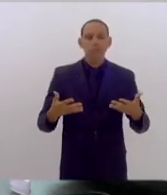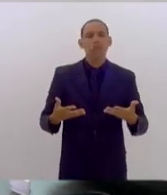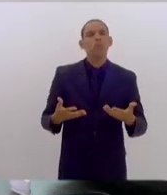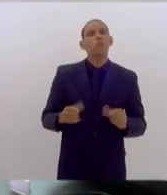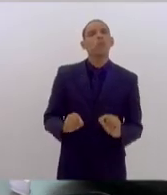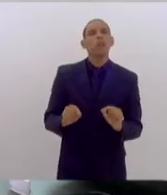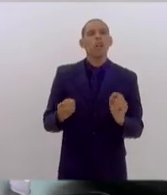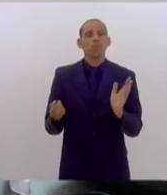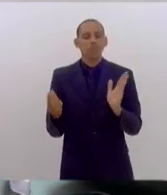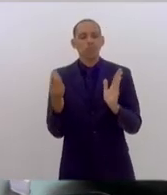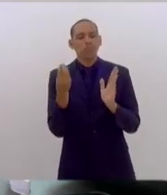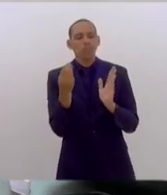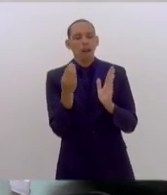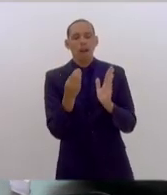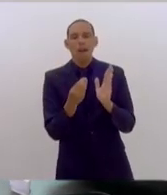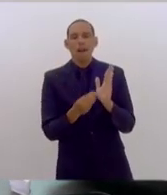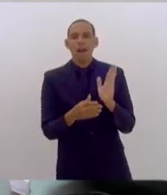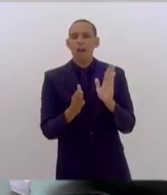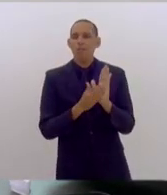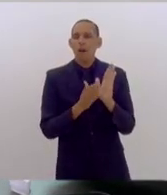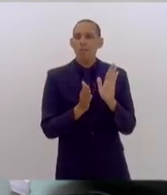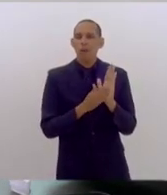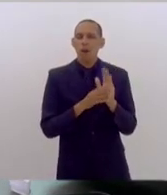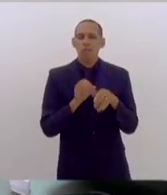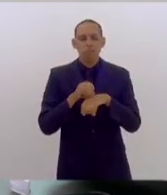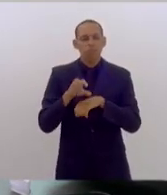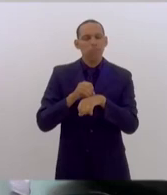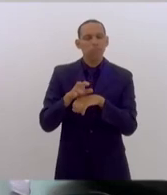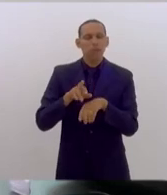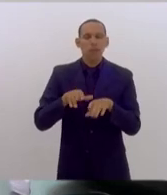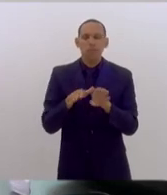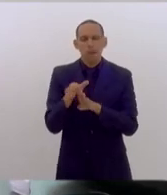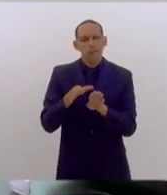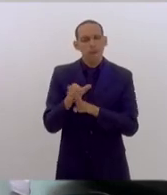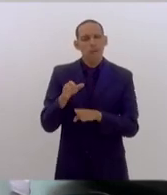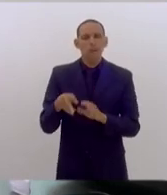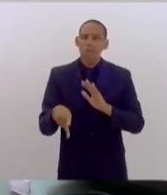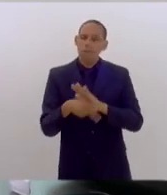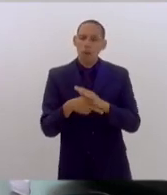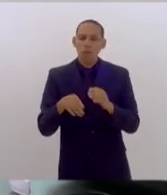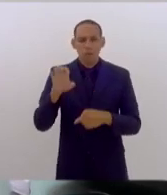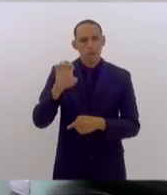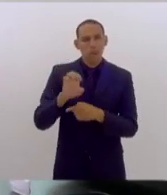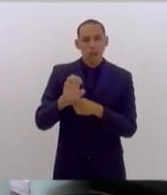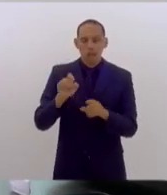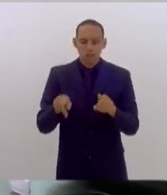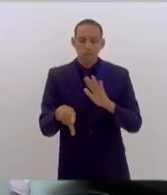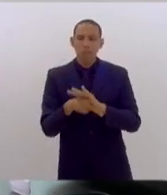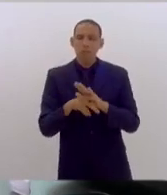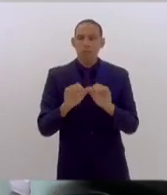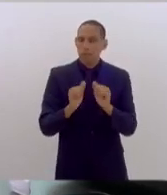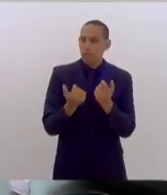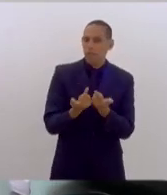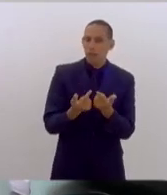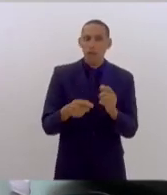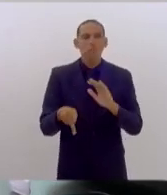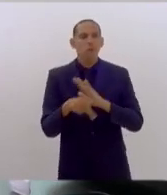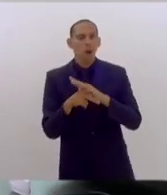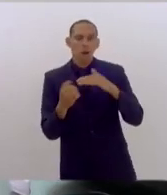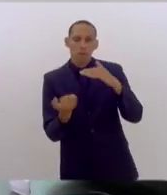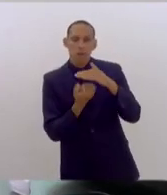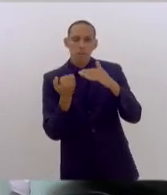listar um as relações existem recomendações ao governo do estado à Assembleia Legislativa a